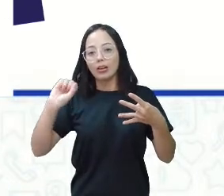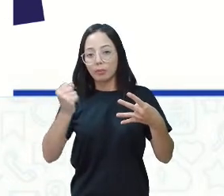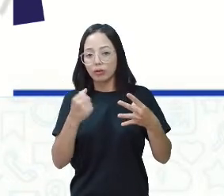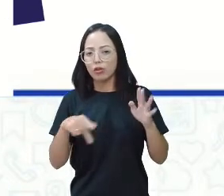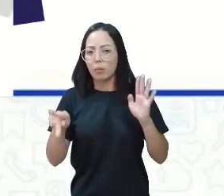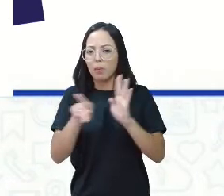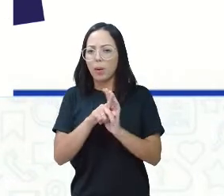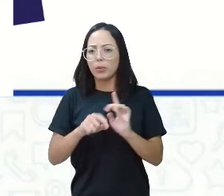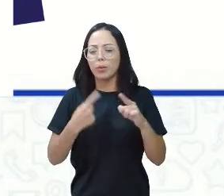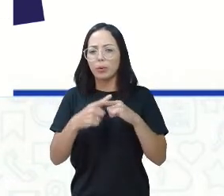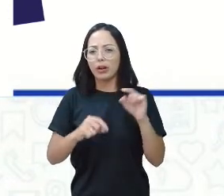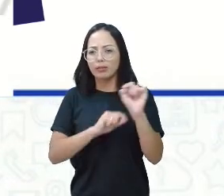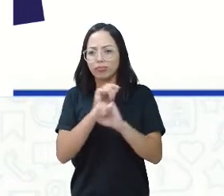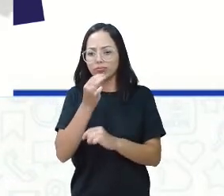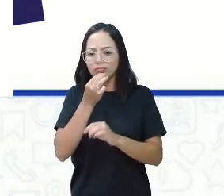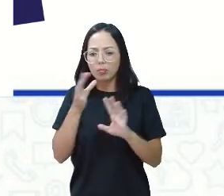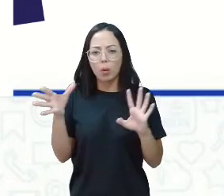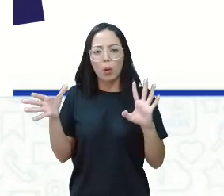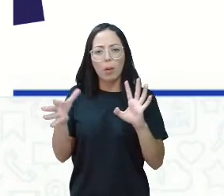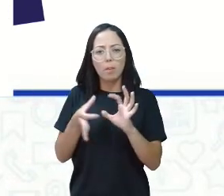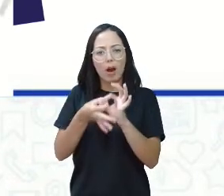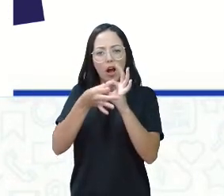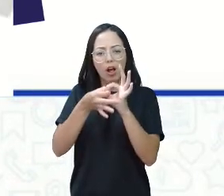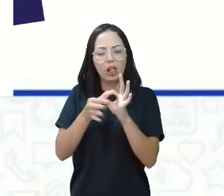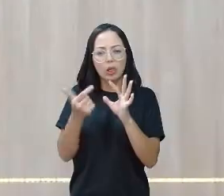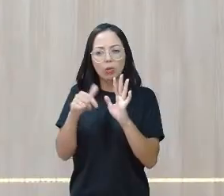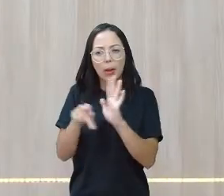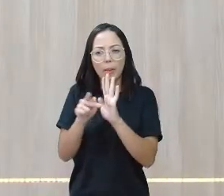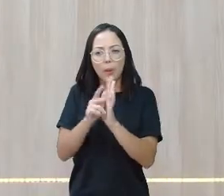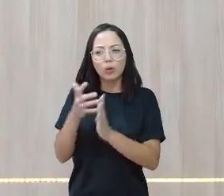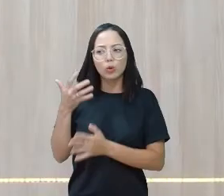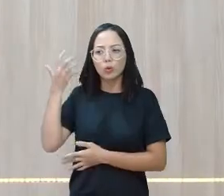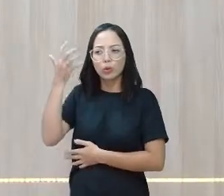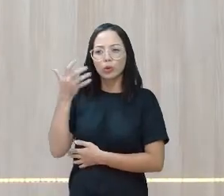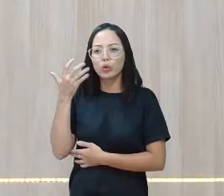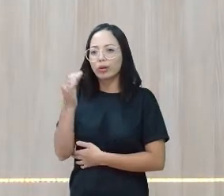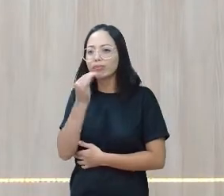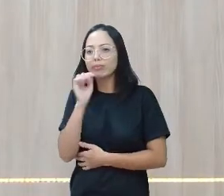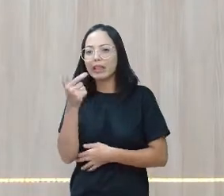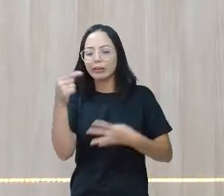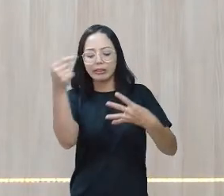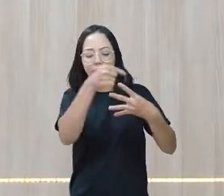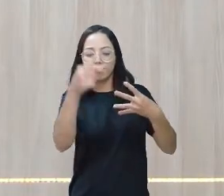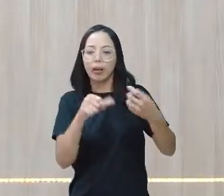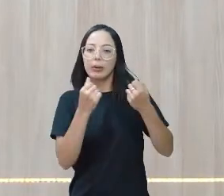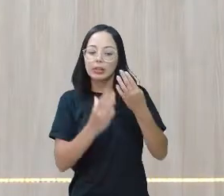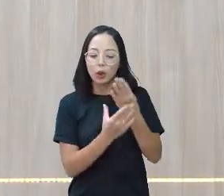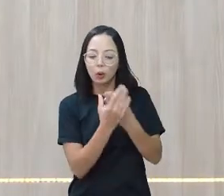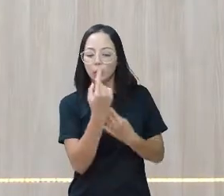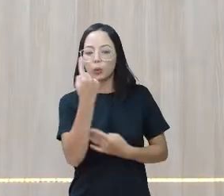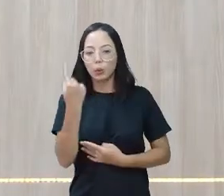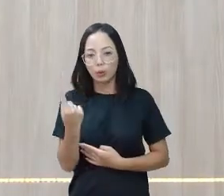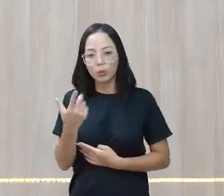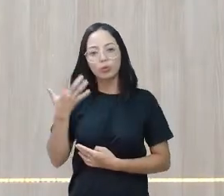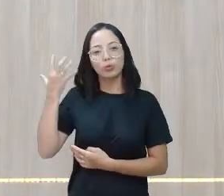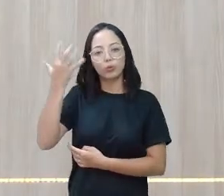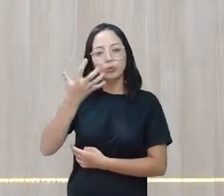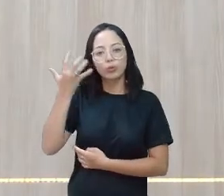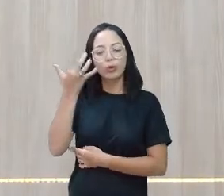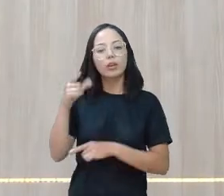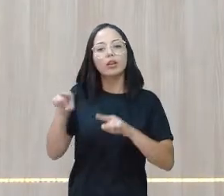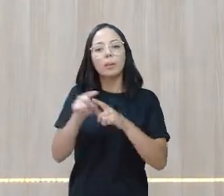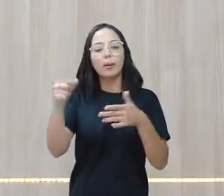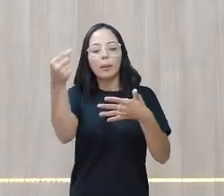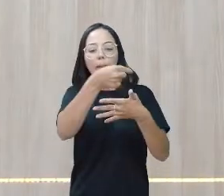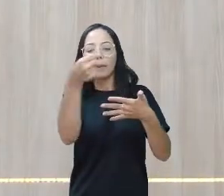são inerentes ao som, tá? Não existe o som que não tenha uma dessas 4 propriedades. E também são